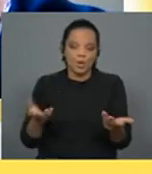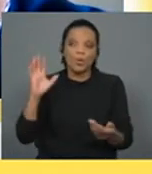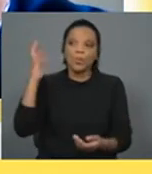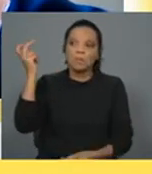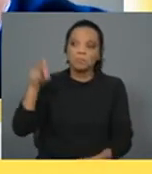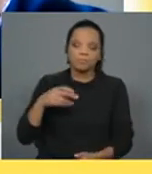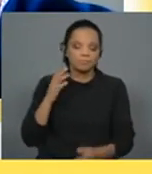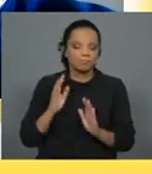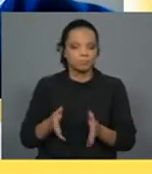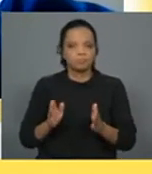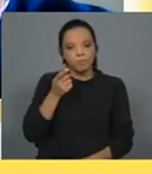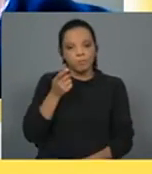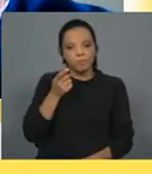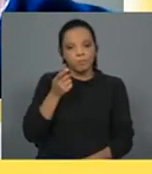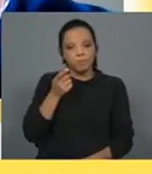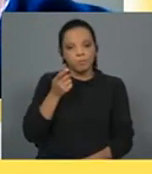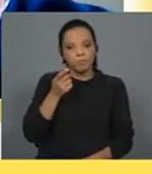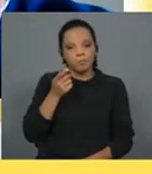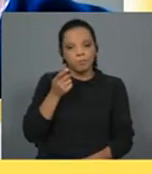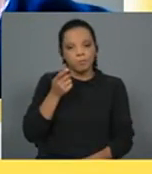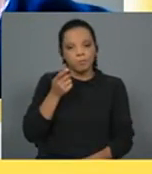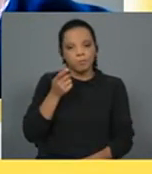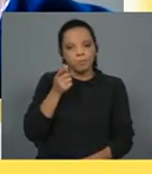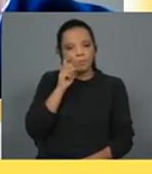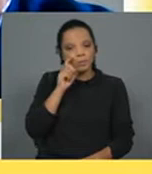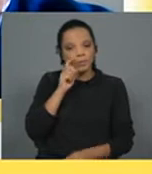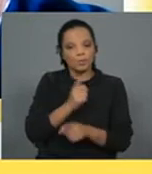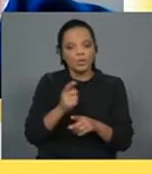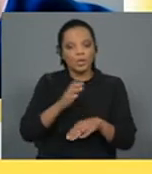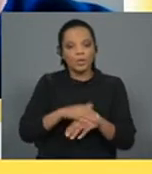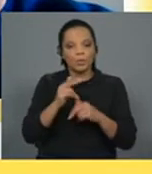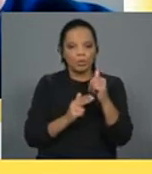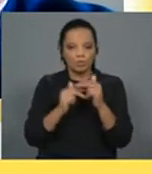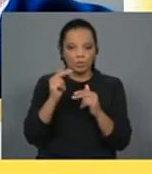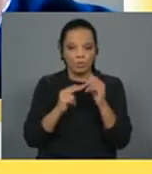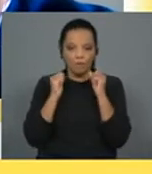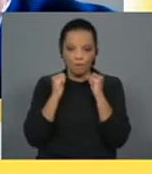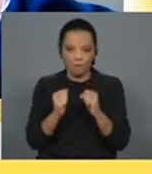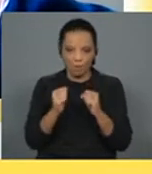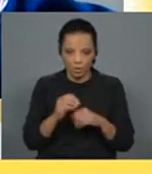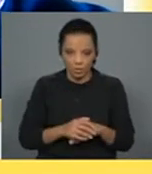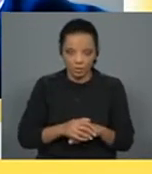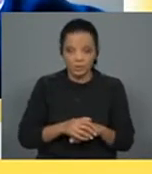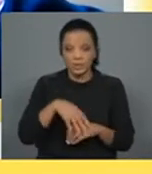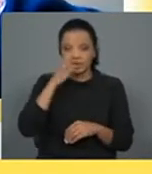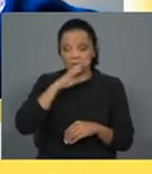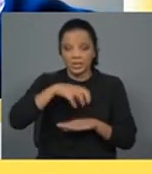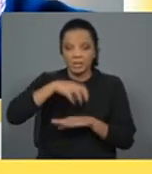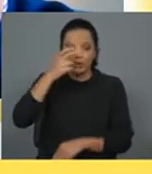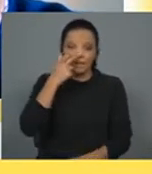chega, estaremos protegidos pela resistência das construções. Se os edifícios forem muito